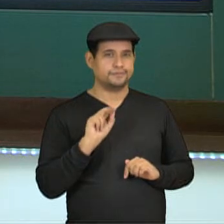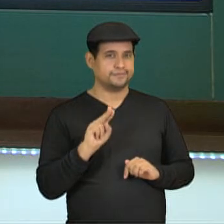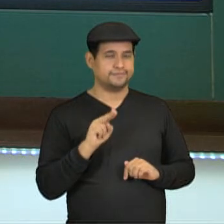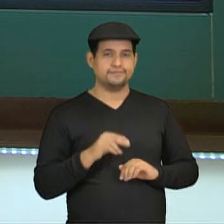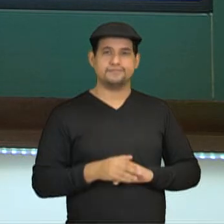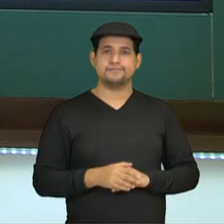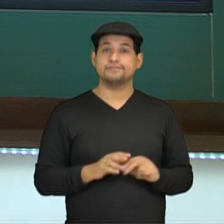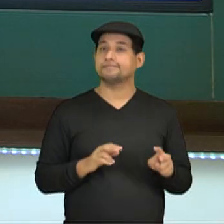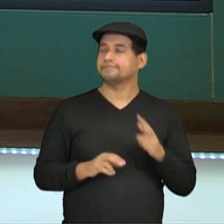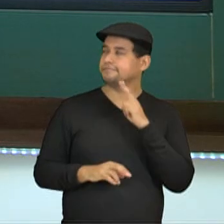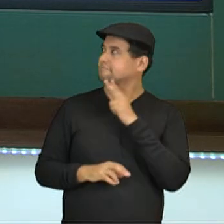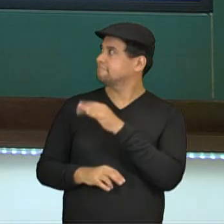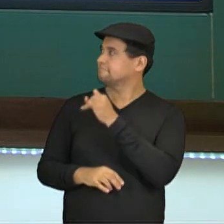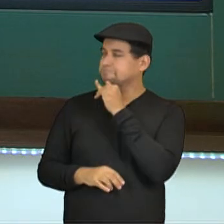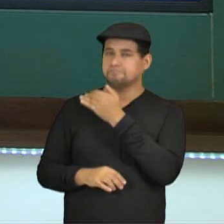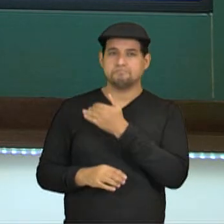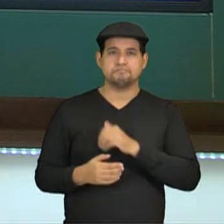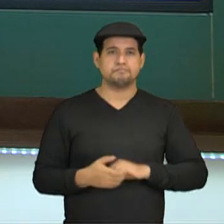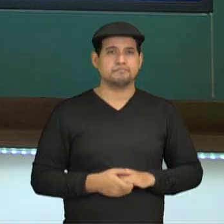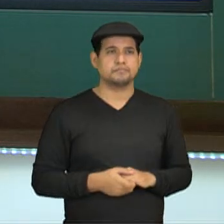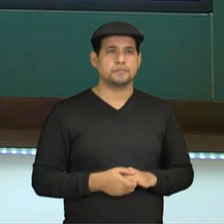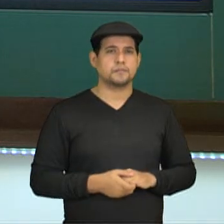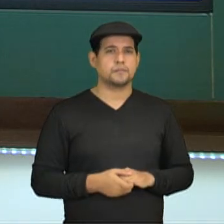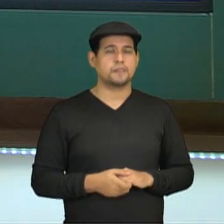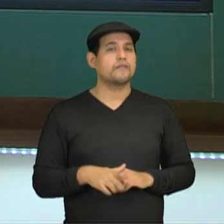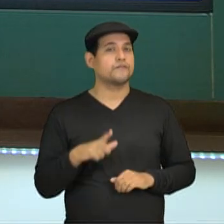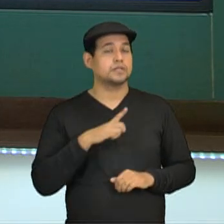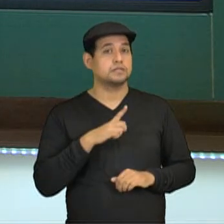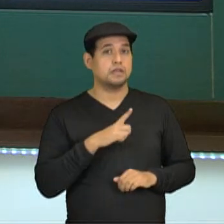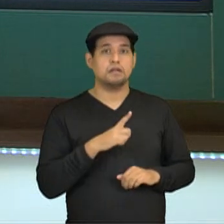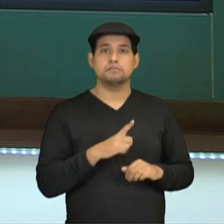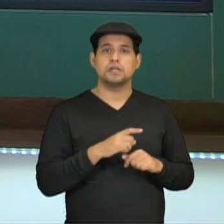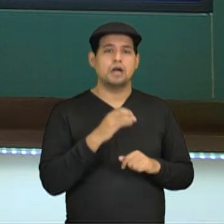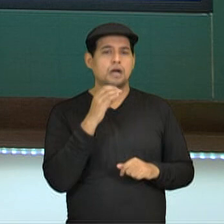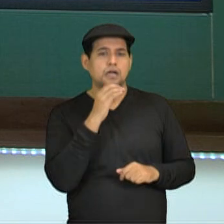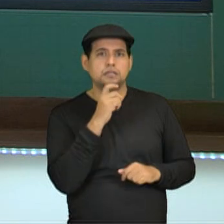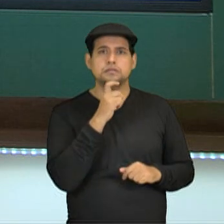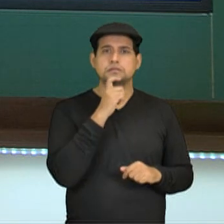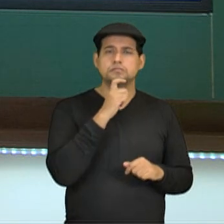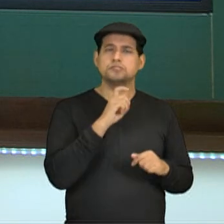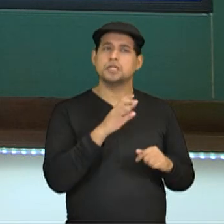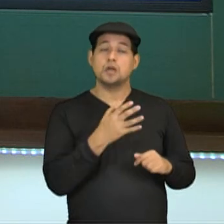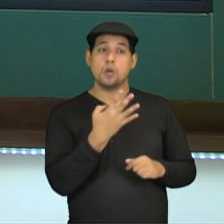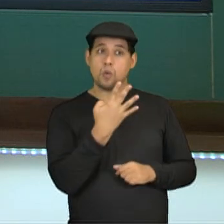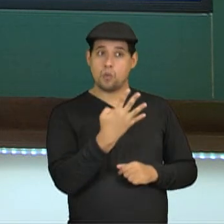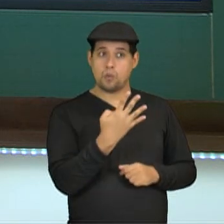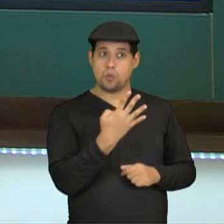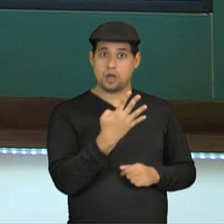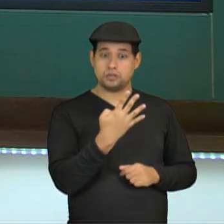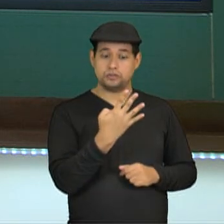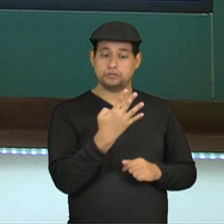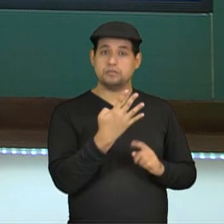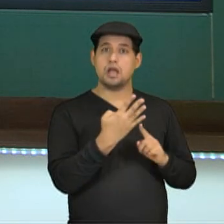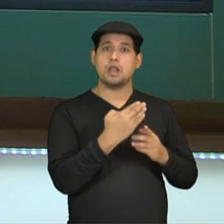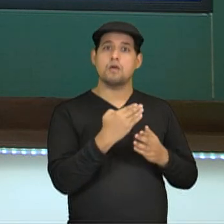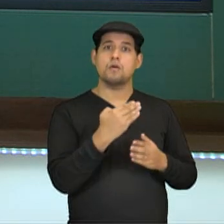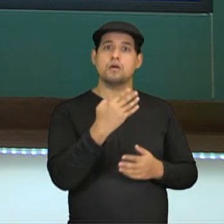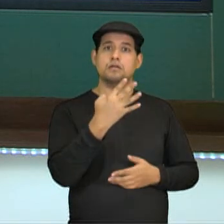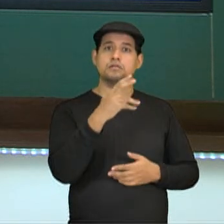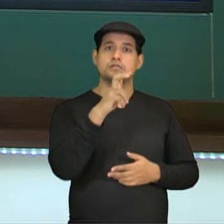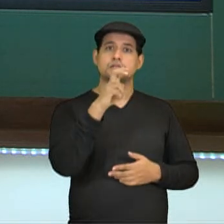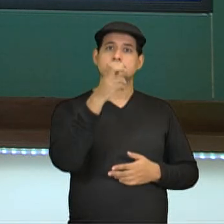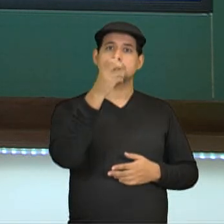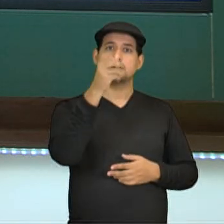ok? Olha aqui um exemplo, ó. Você tem a temperatura de menos 4 graus e ela vai subindo no decorrer